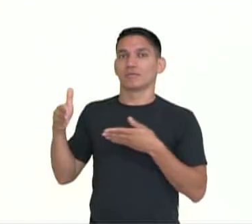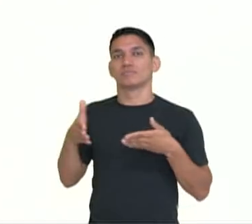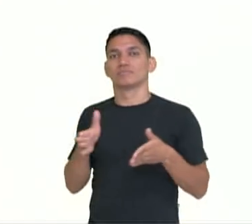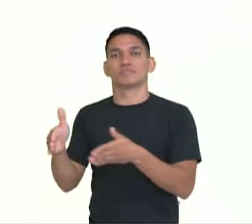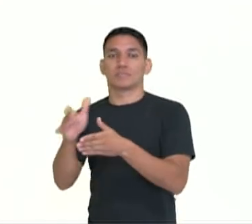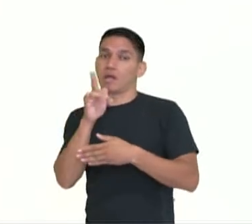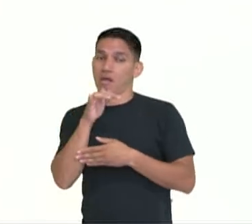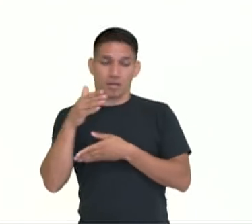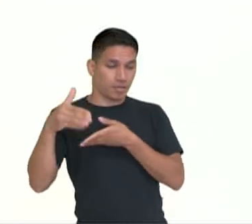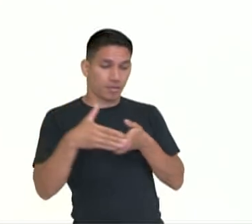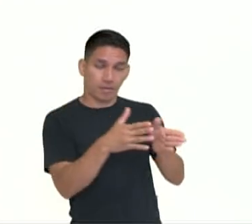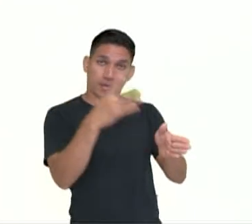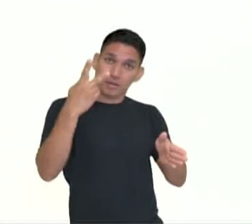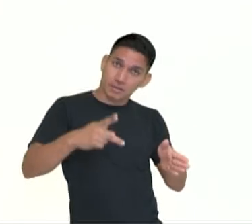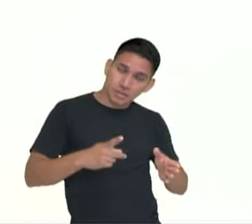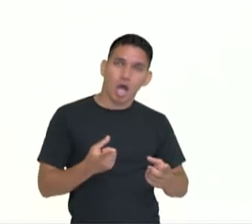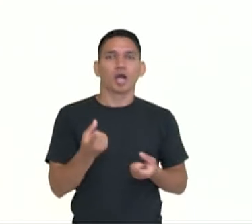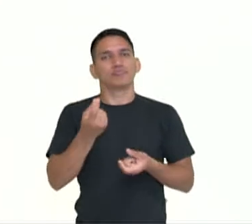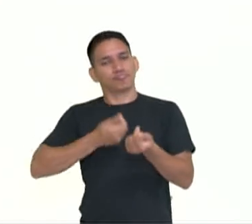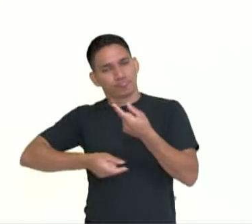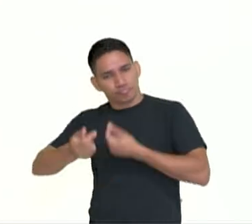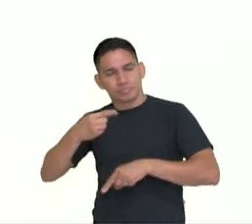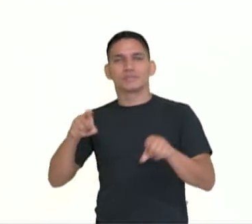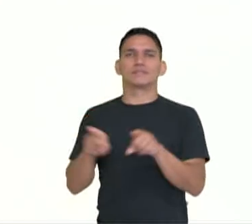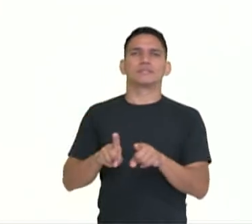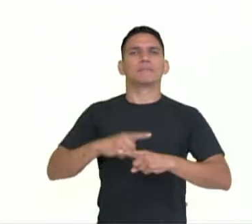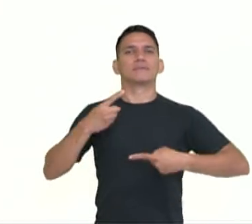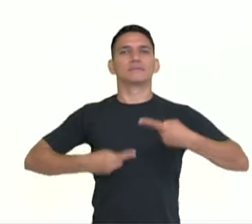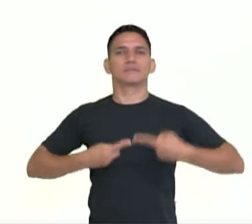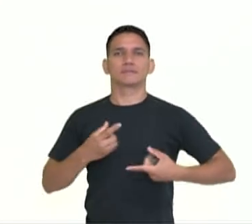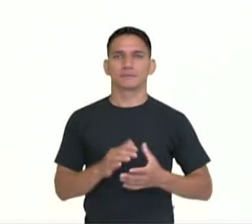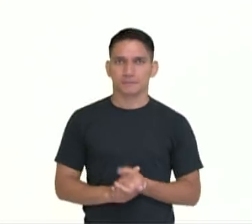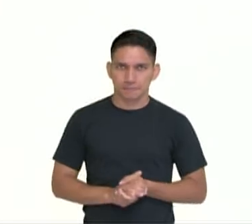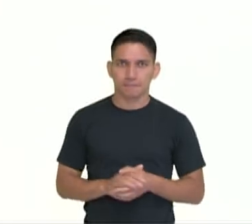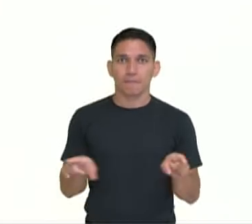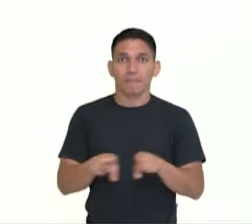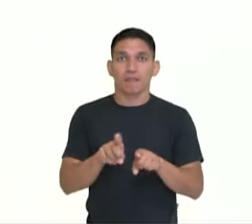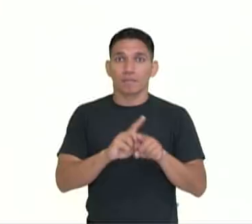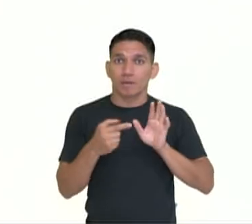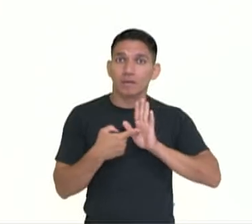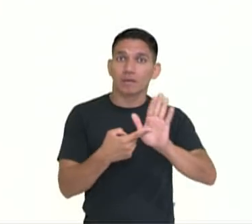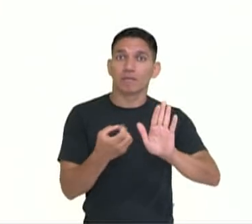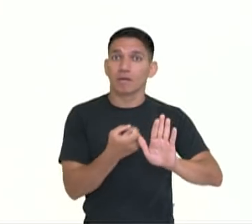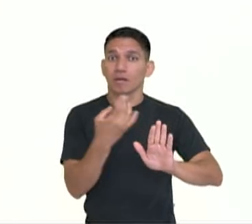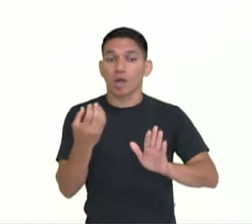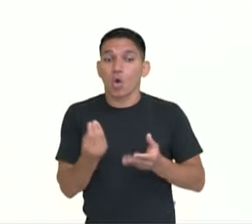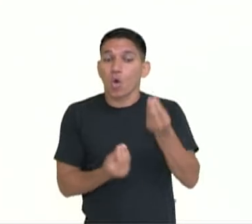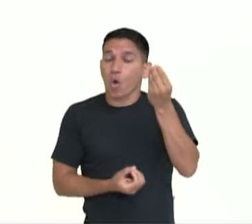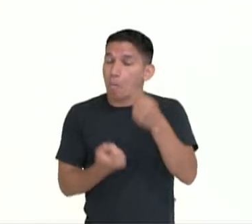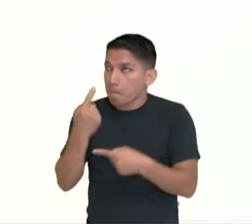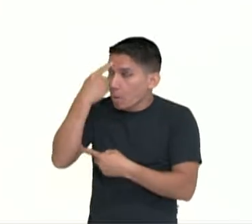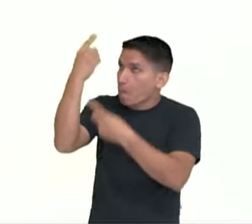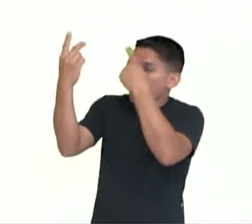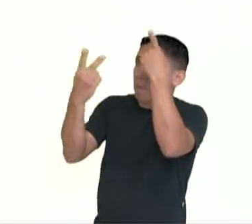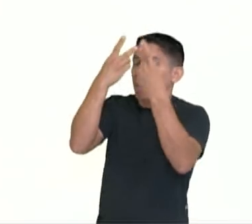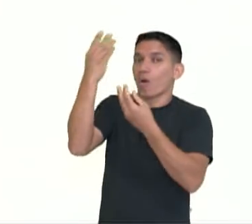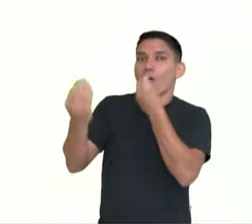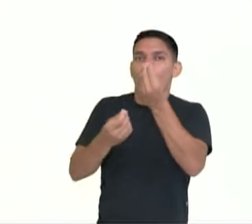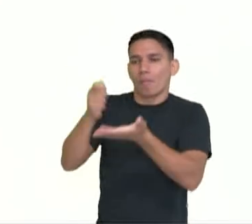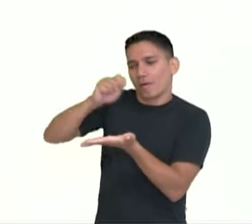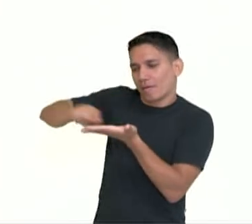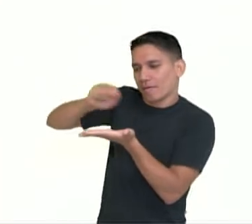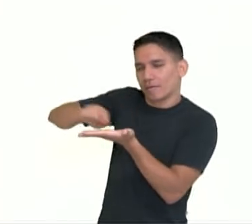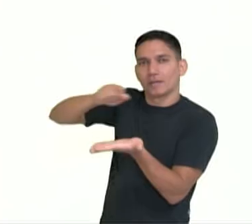sua sobrevivência econômica e até mesmo política, e apontar a invenção da escrita cuneiforme na